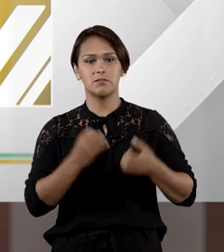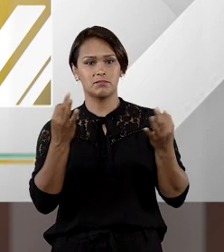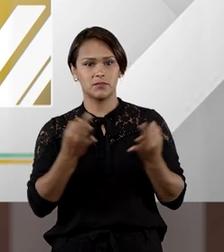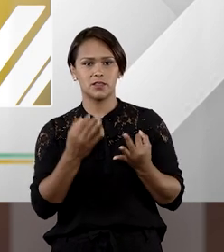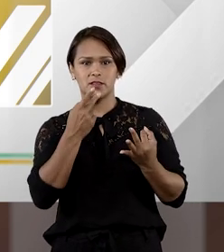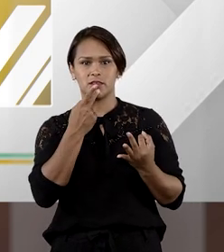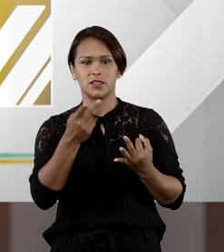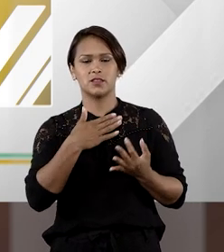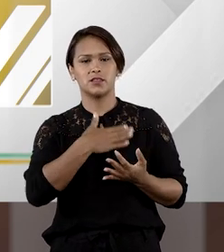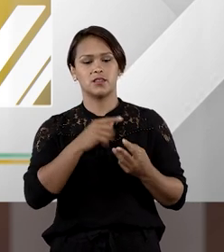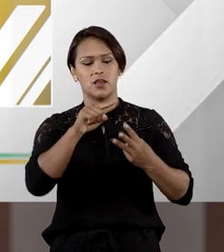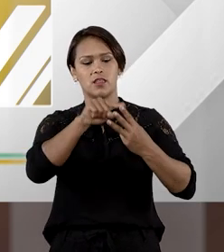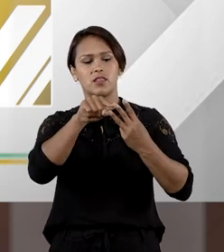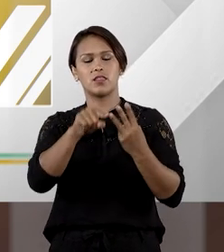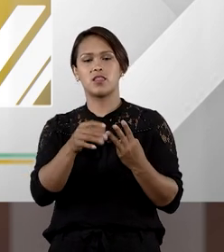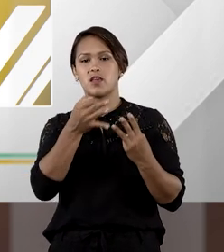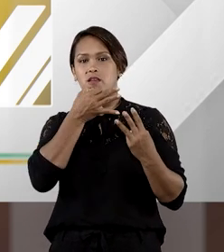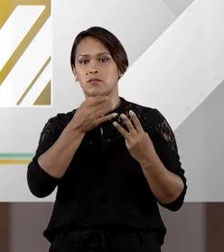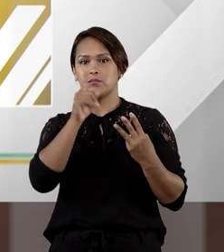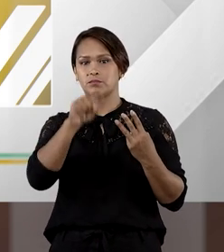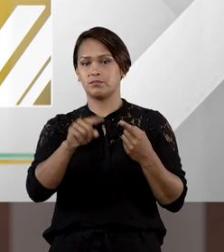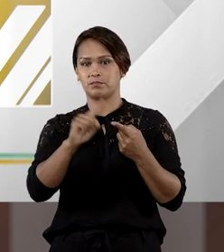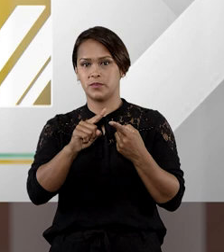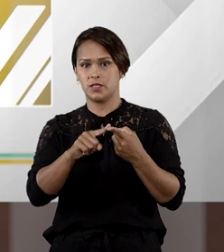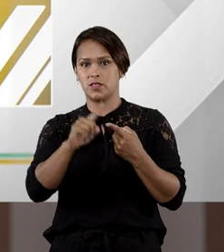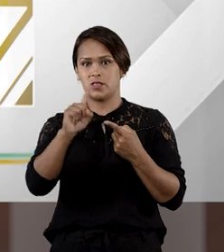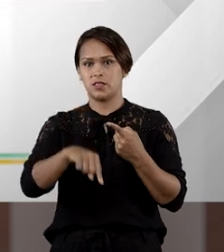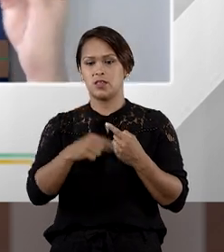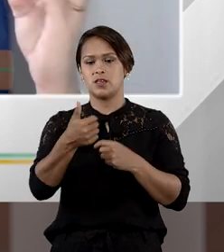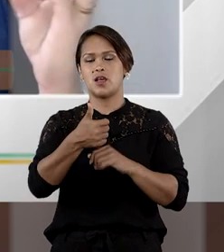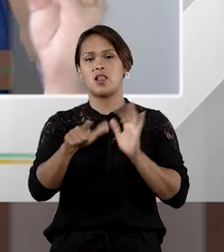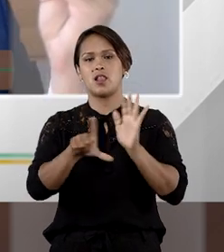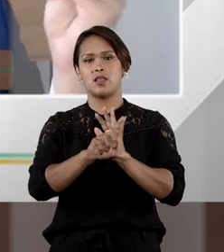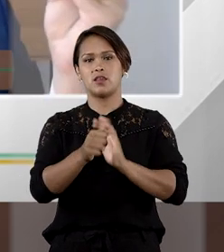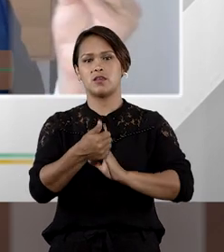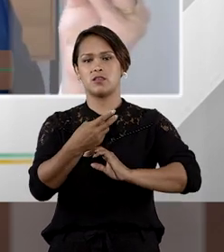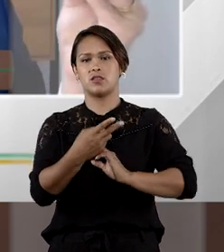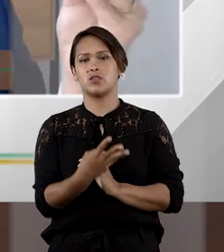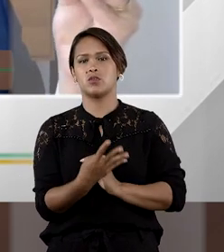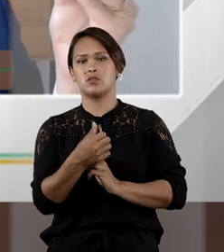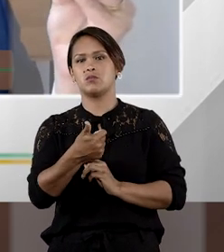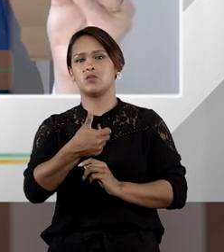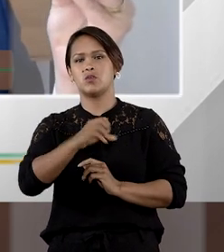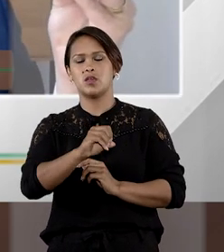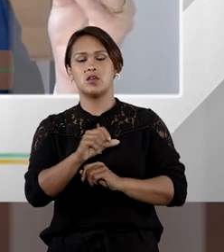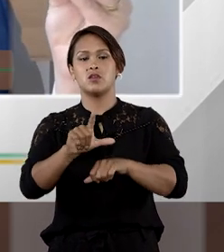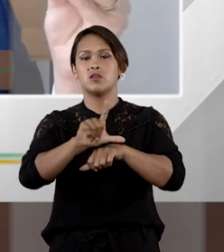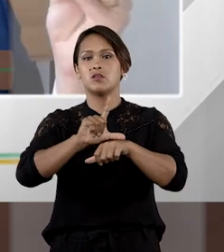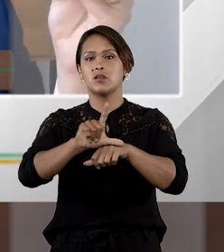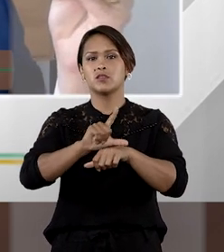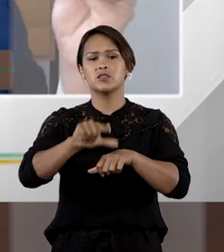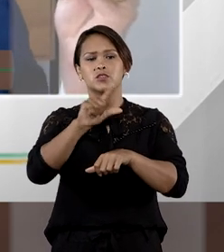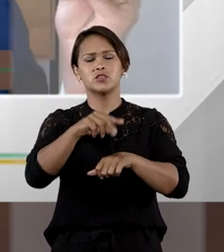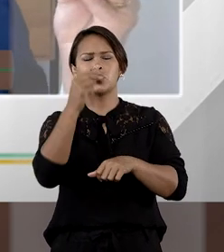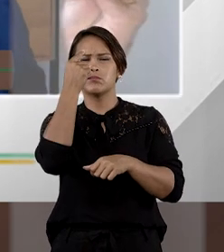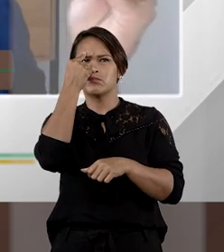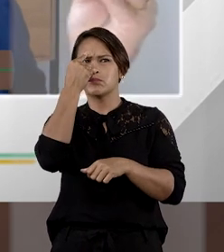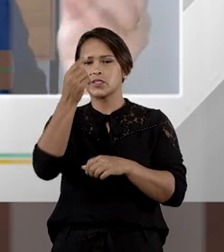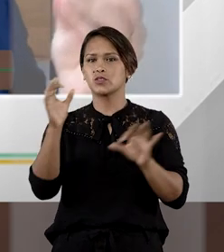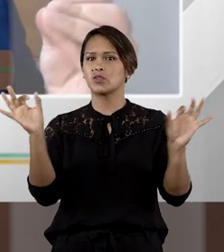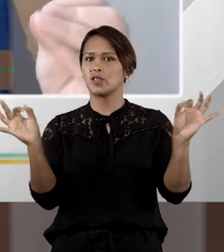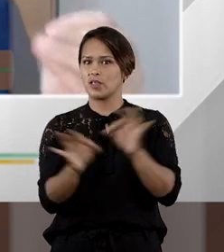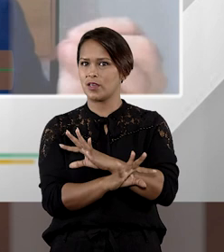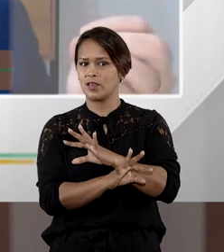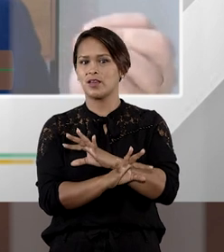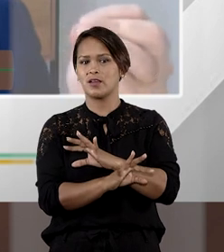Ótimo. Eu gostaria de fazer 3 observações. Primeiro, sobre a Lei 14.010, não foi que o legislador pensou que ia acabar